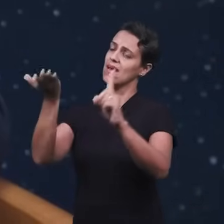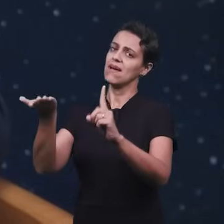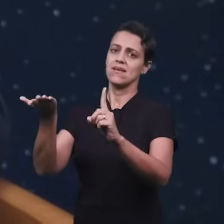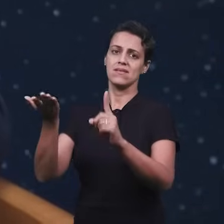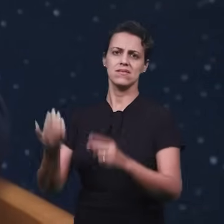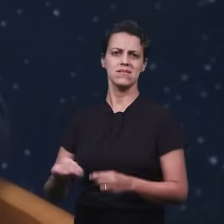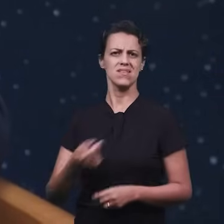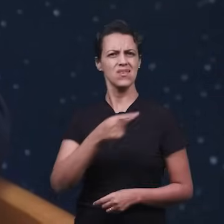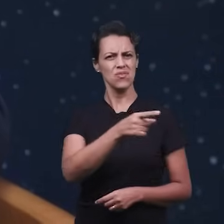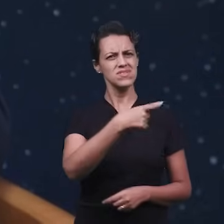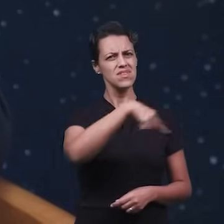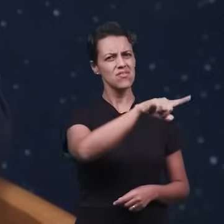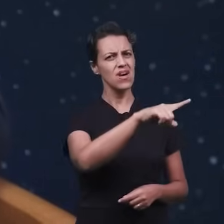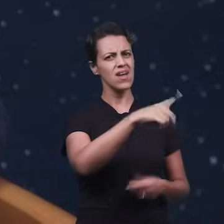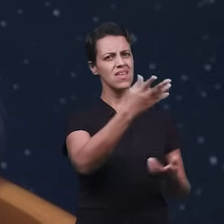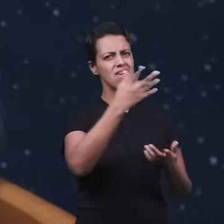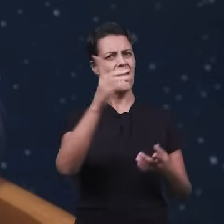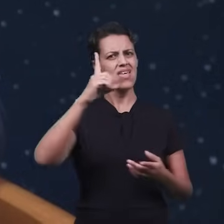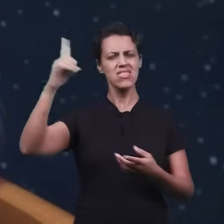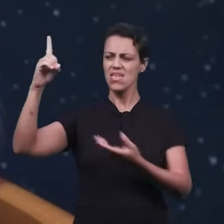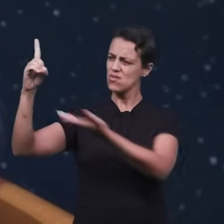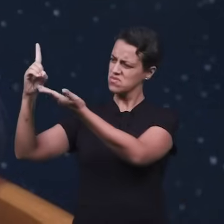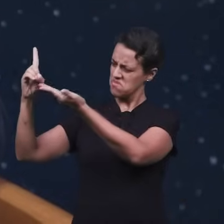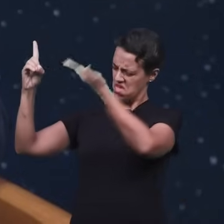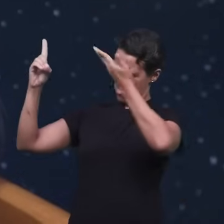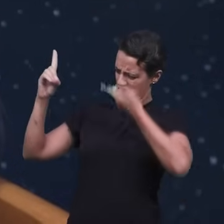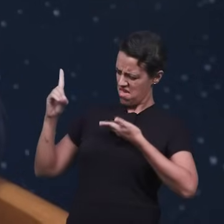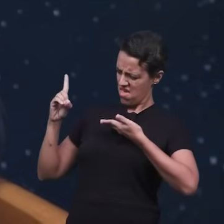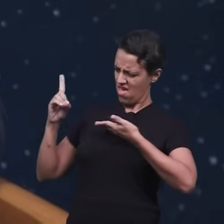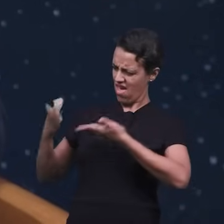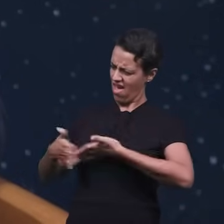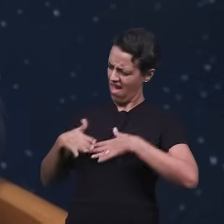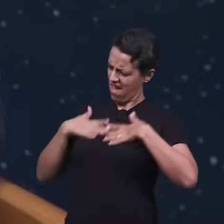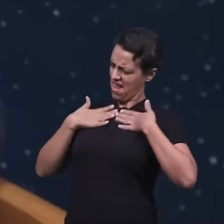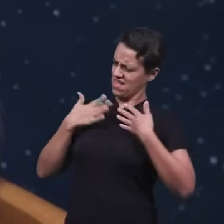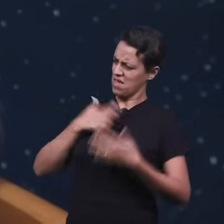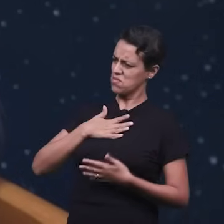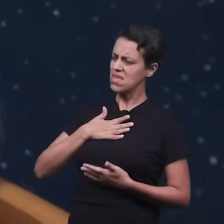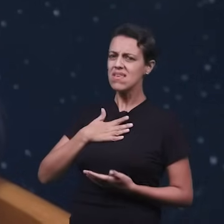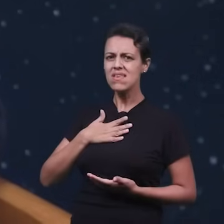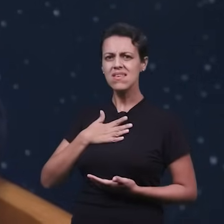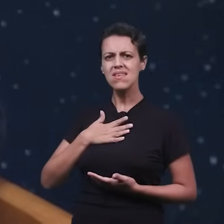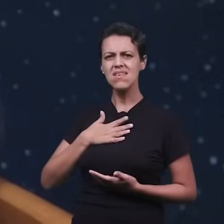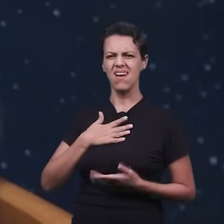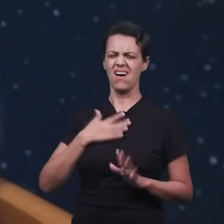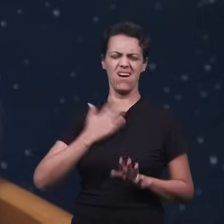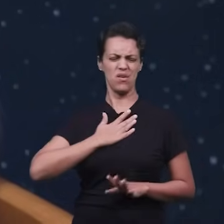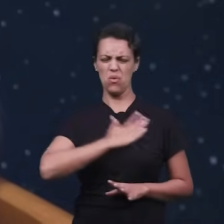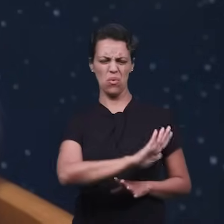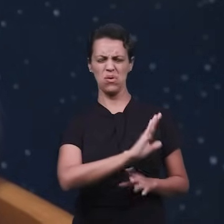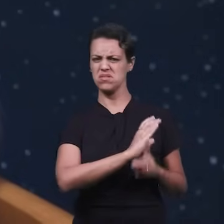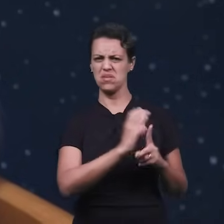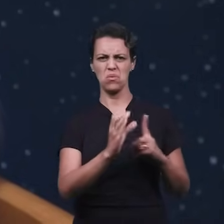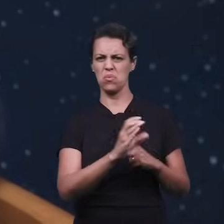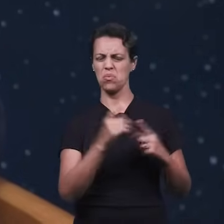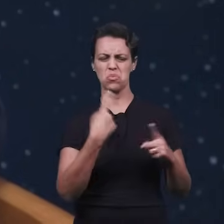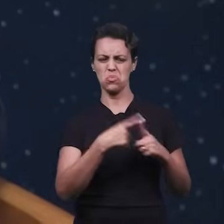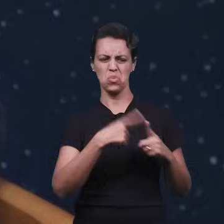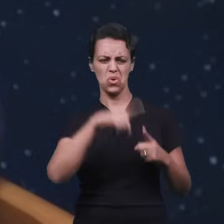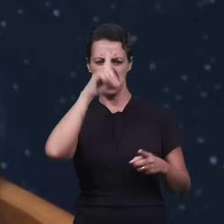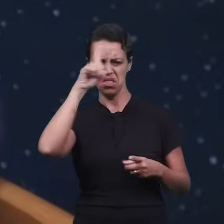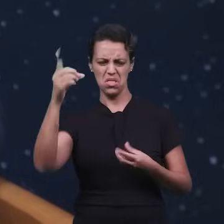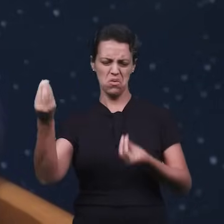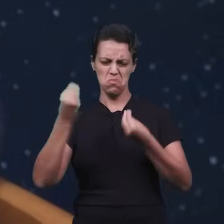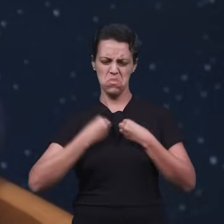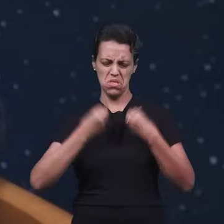vezes achando que Deus tem que fazer alguma coisa por você. O culto hoje não me agradou porque eu não saí curado, porque a promessa do emprego